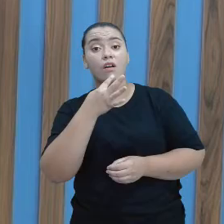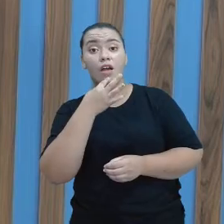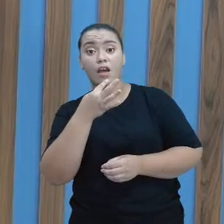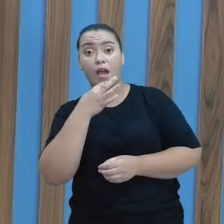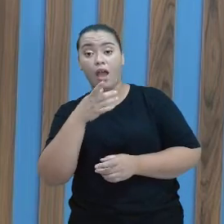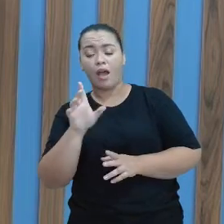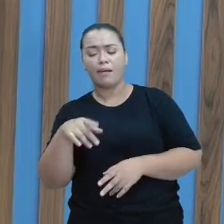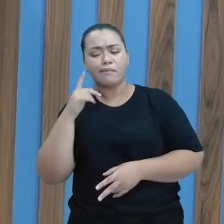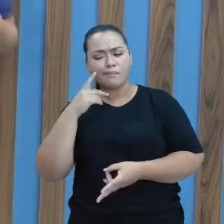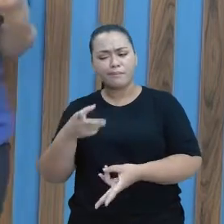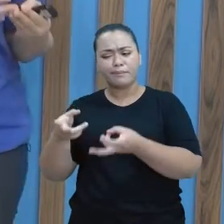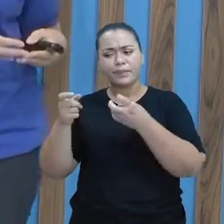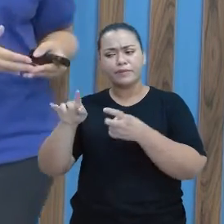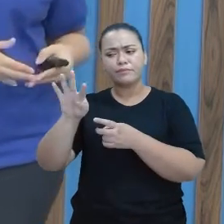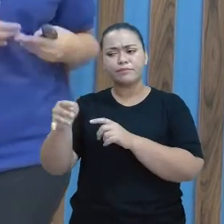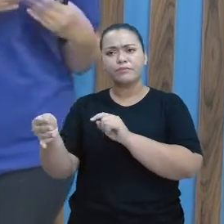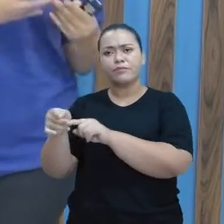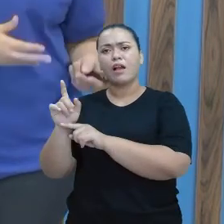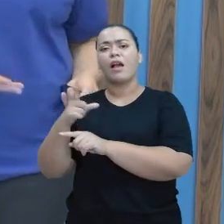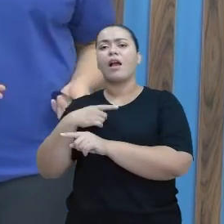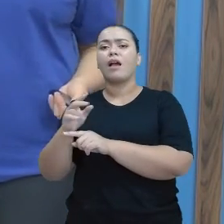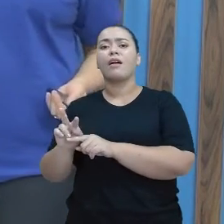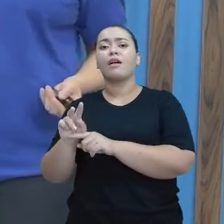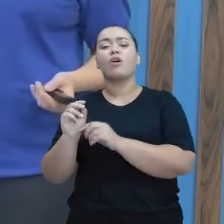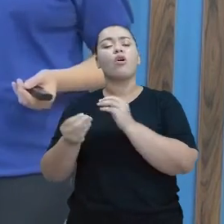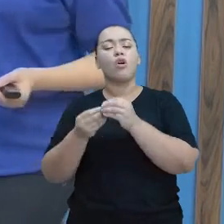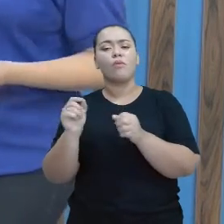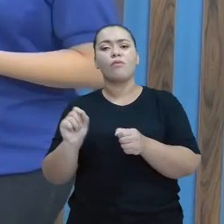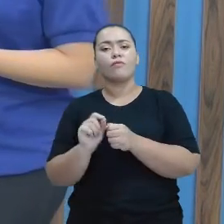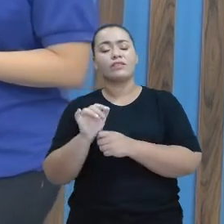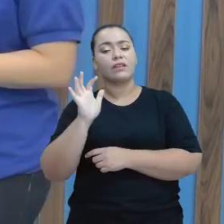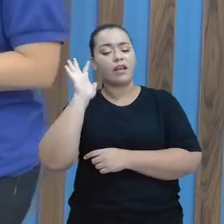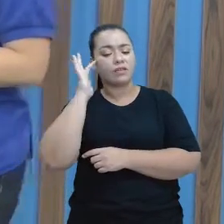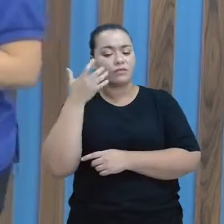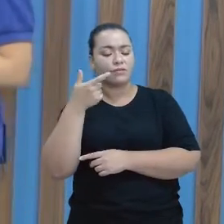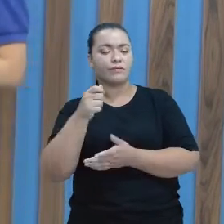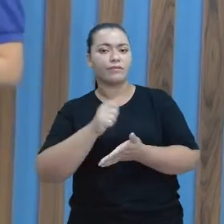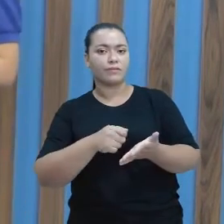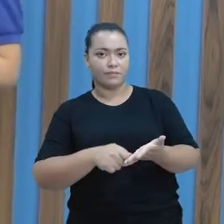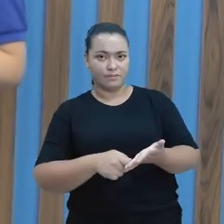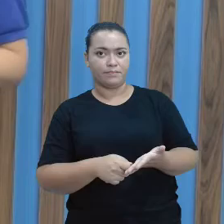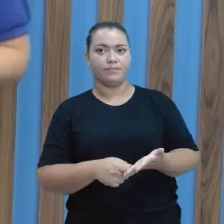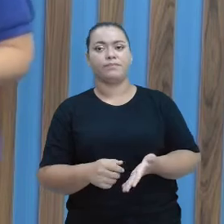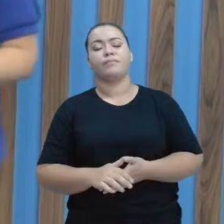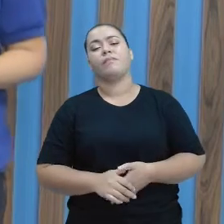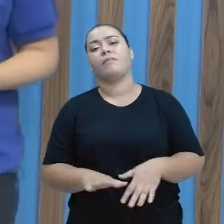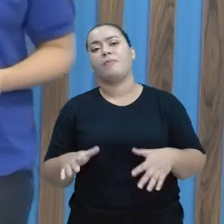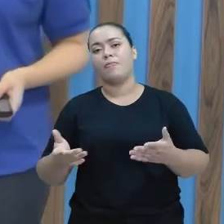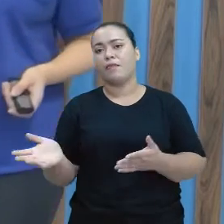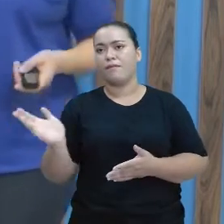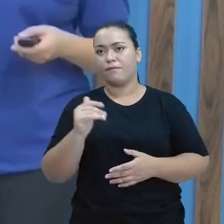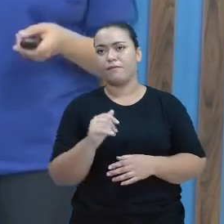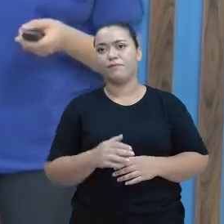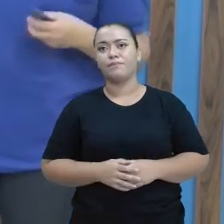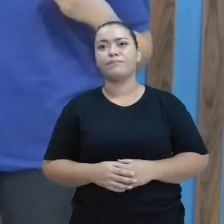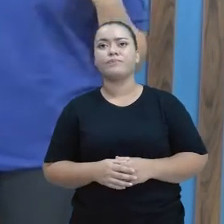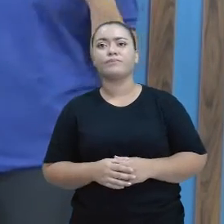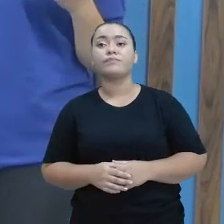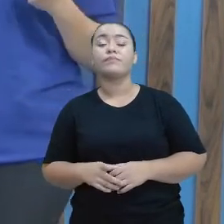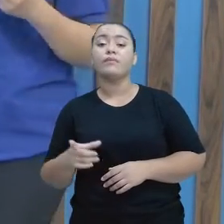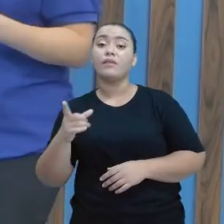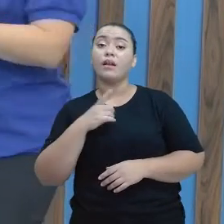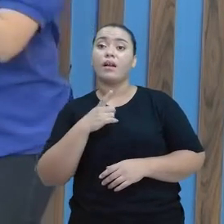valores como esse, consegue aplicar na resolução de uma questão, tá certo? Então, vamos lá. A gente vai ter aqui a ideia